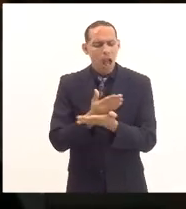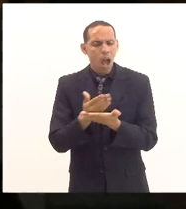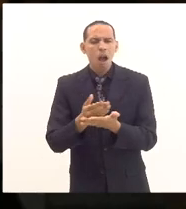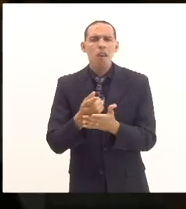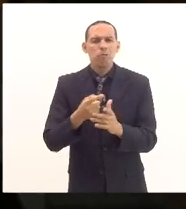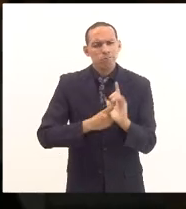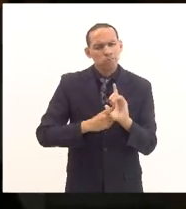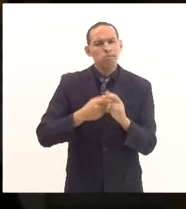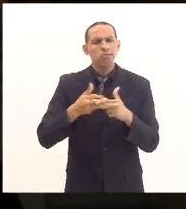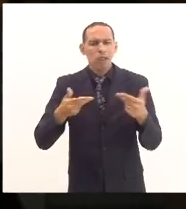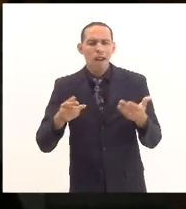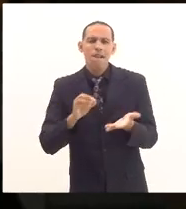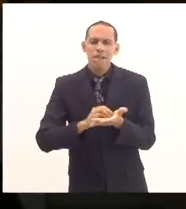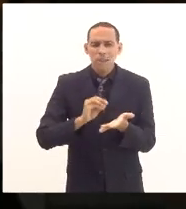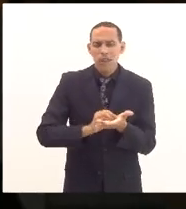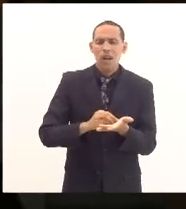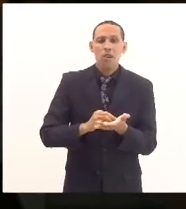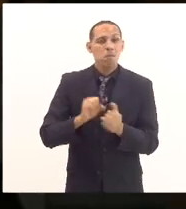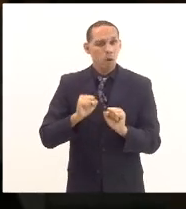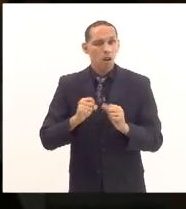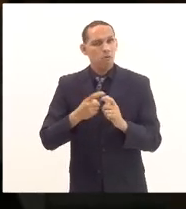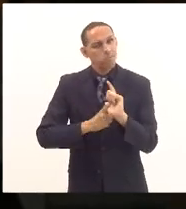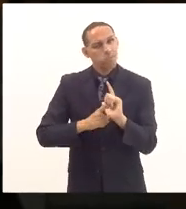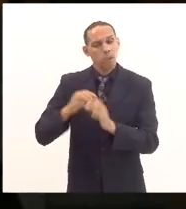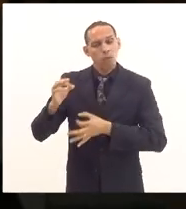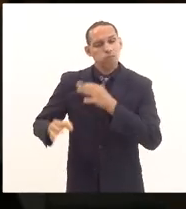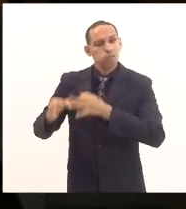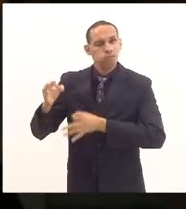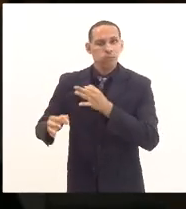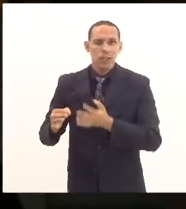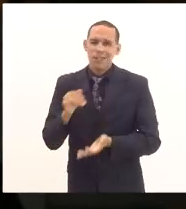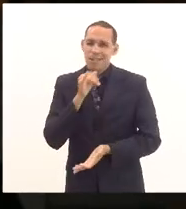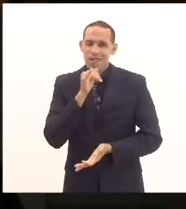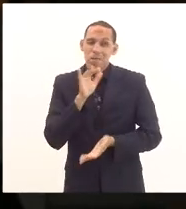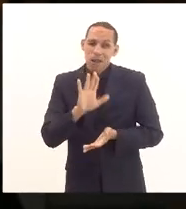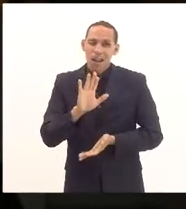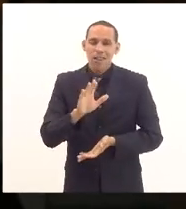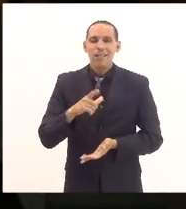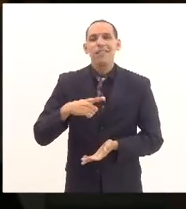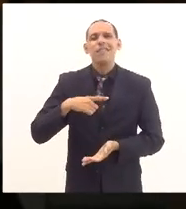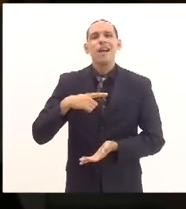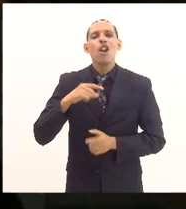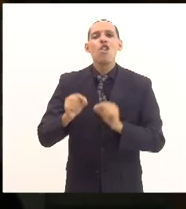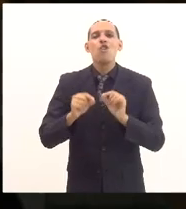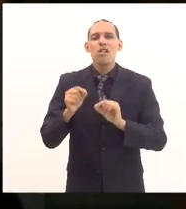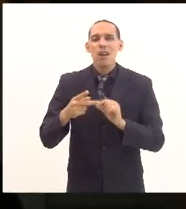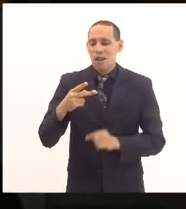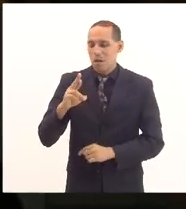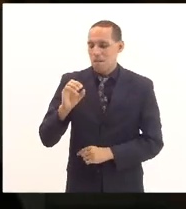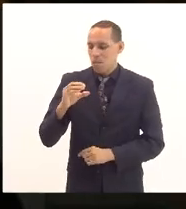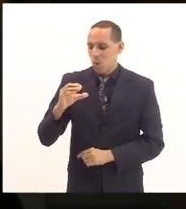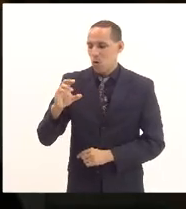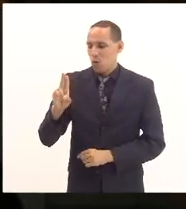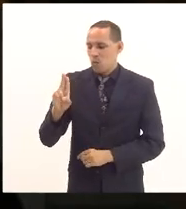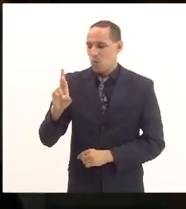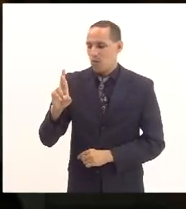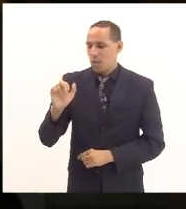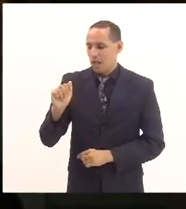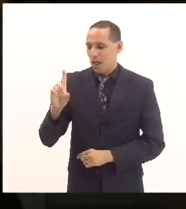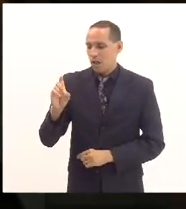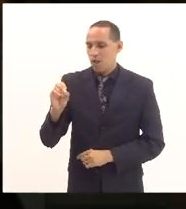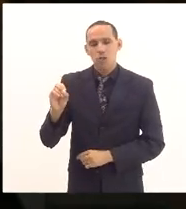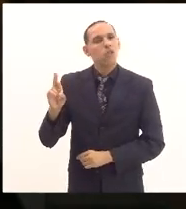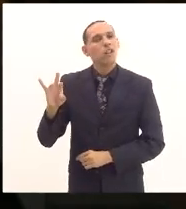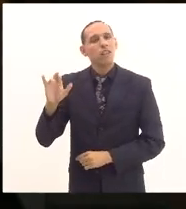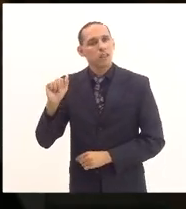pendências jurídicas, que quem tem uma procuradoria competente, como tem o governo do Estado, senta